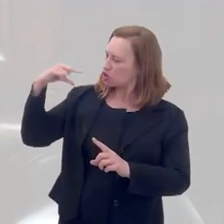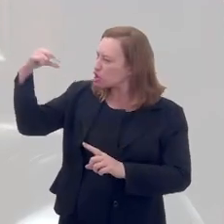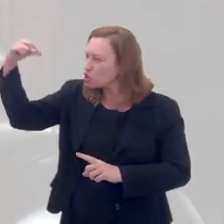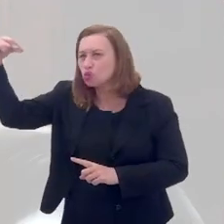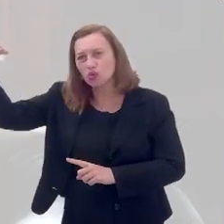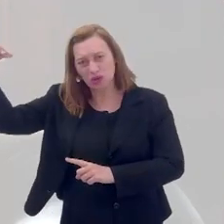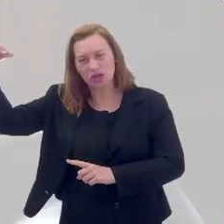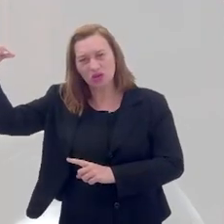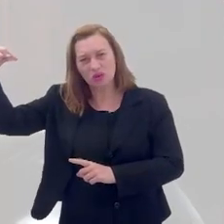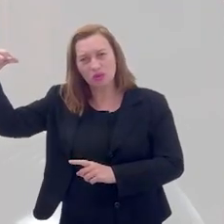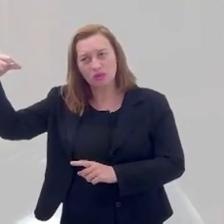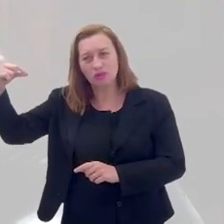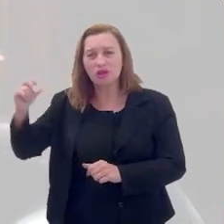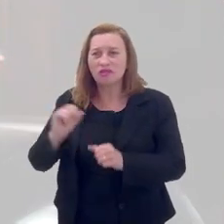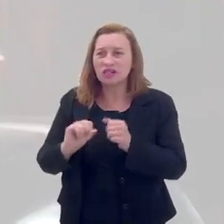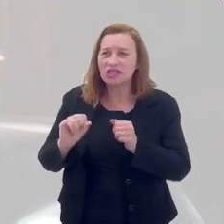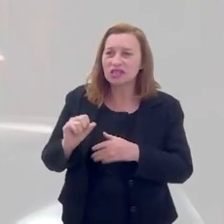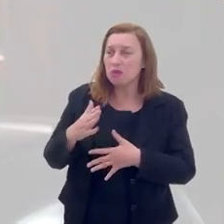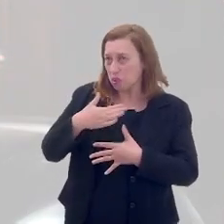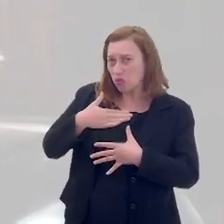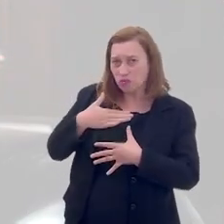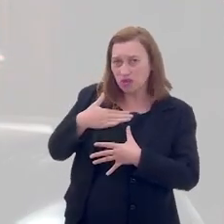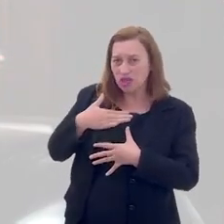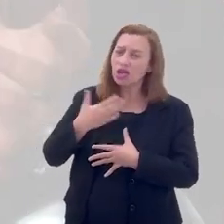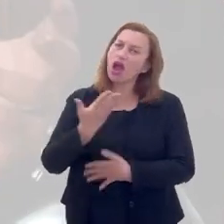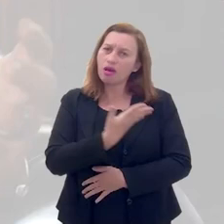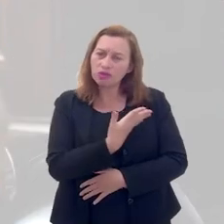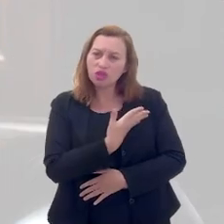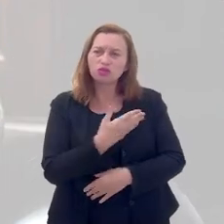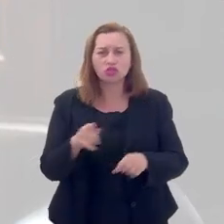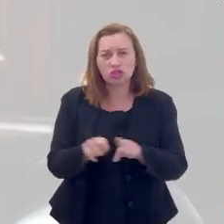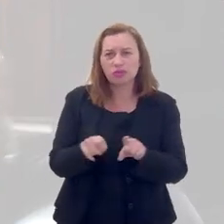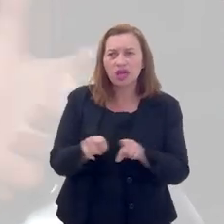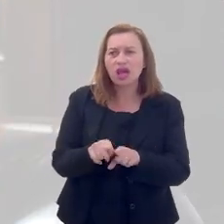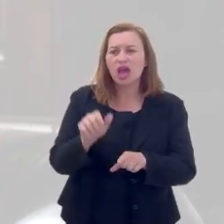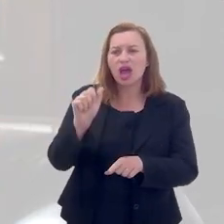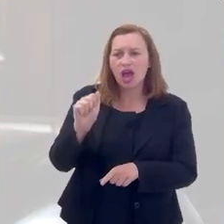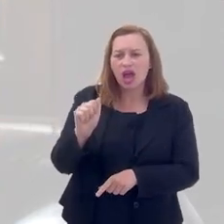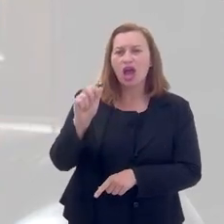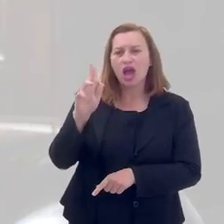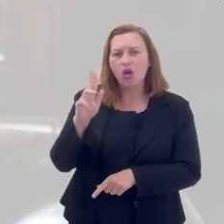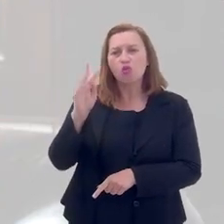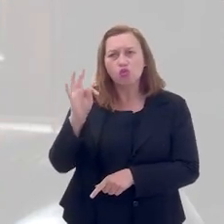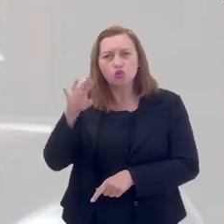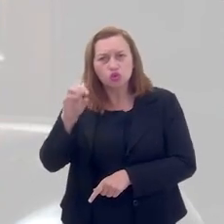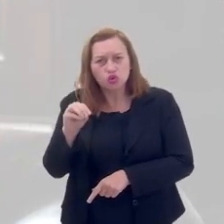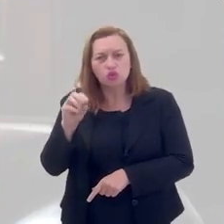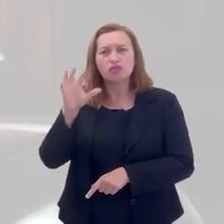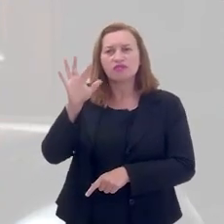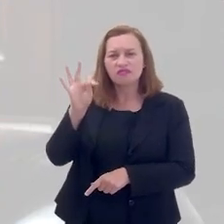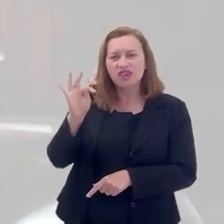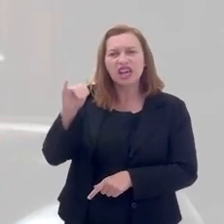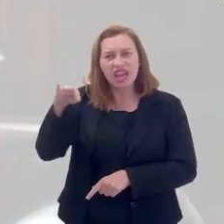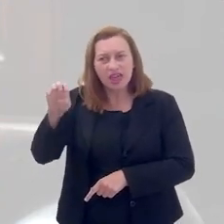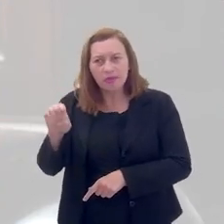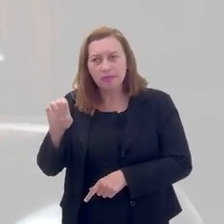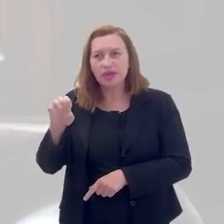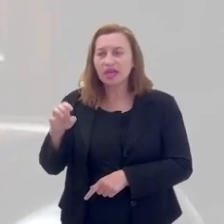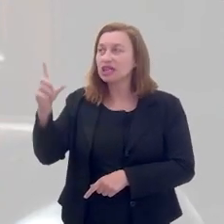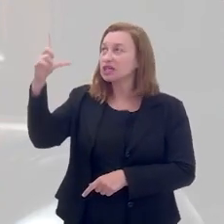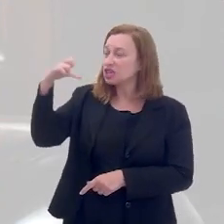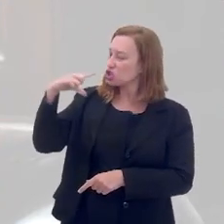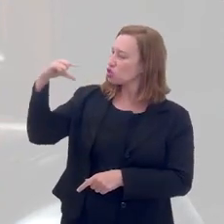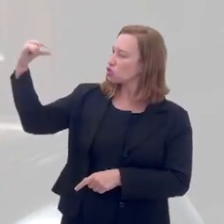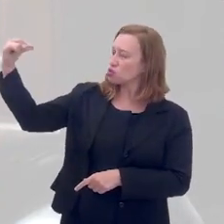escolheu para fazer com que a gente eu falo por mim pelos meus amigos o Augusto e o Felipe que fazem parte comigo da banda Dom onde Deus